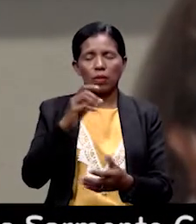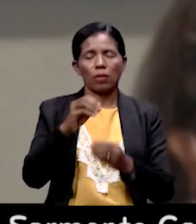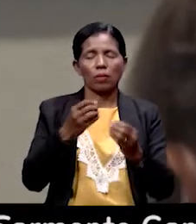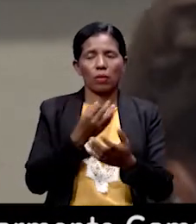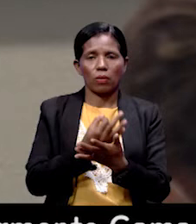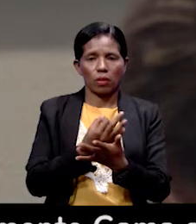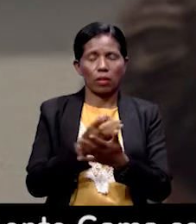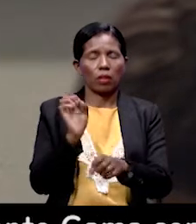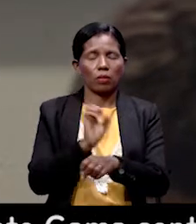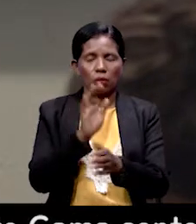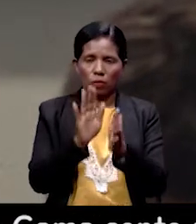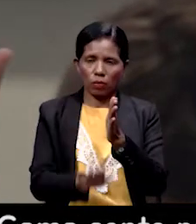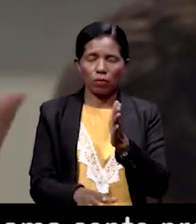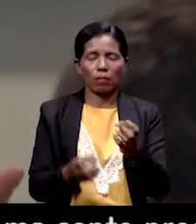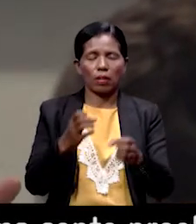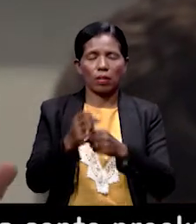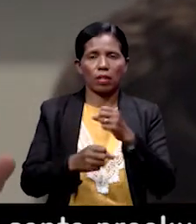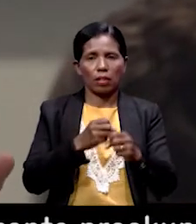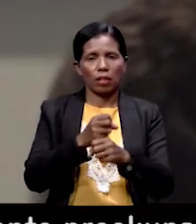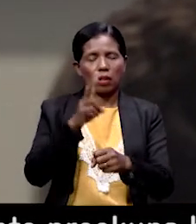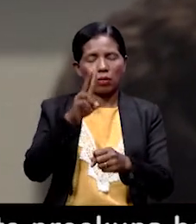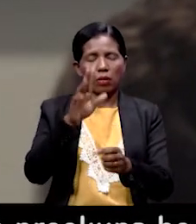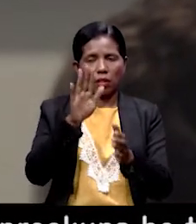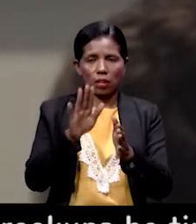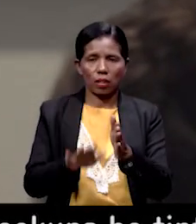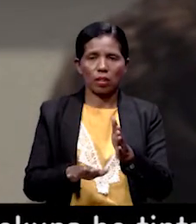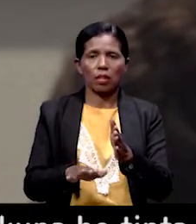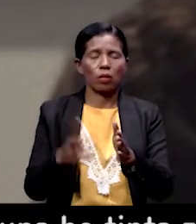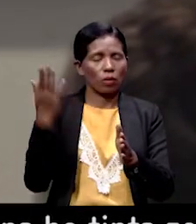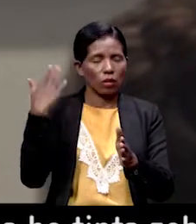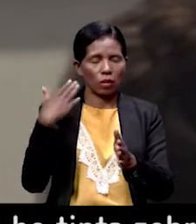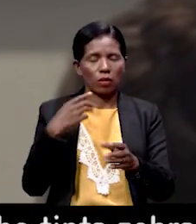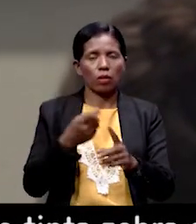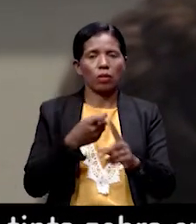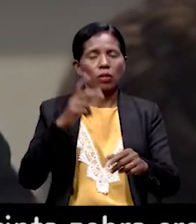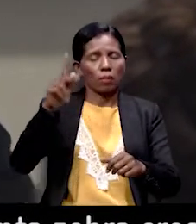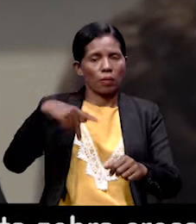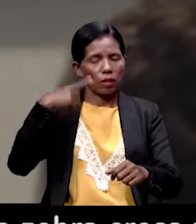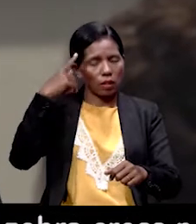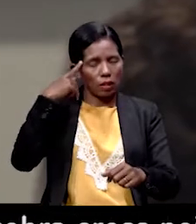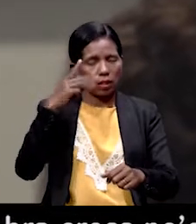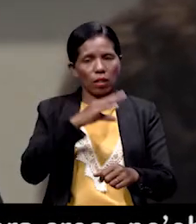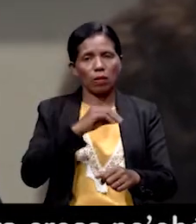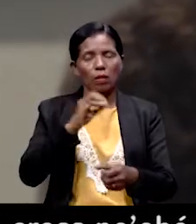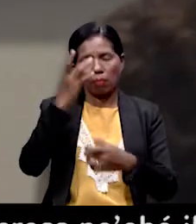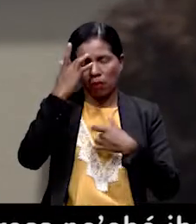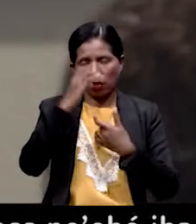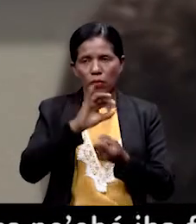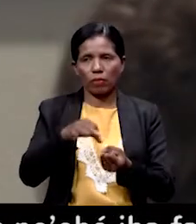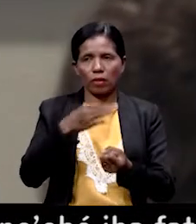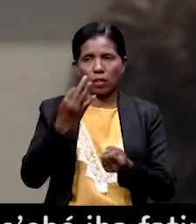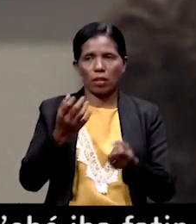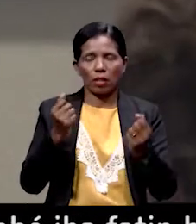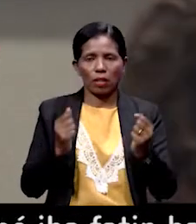ne Tumacás e Retinangrua Icos implica Rússi instabilidade política no pandemia COVID-19